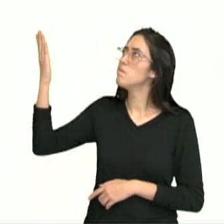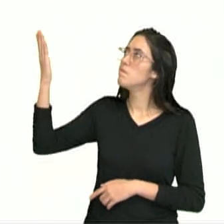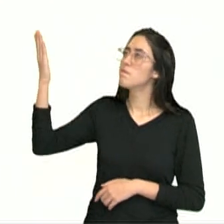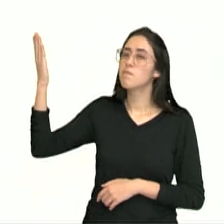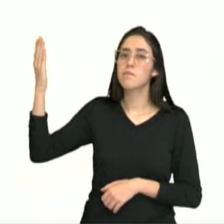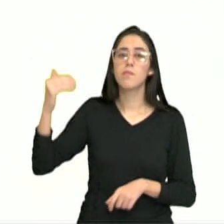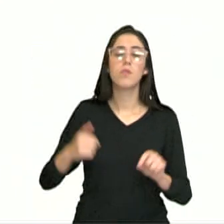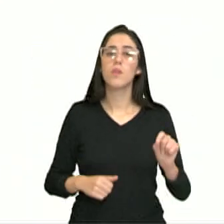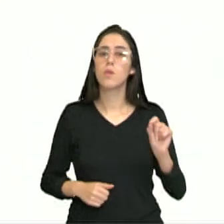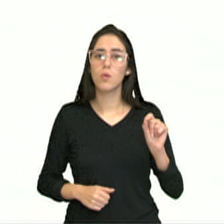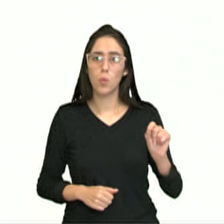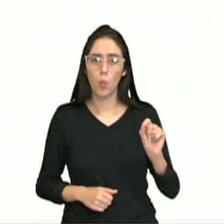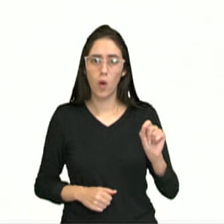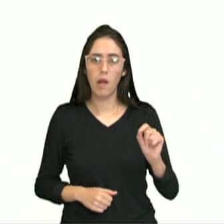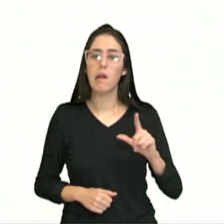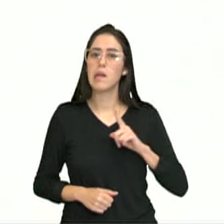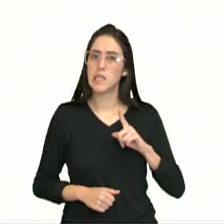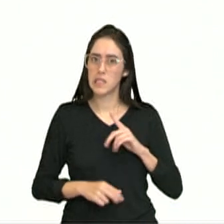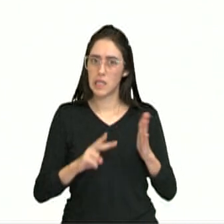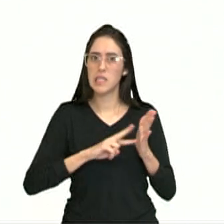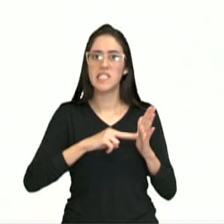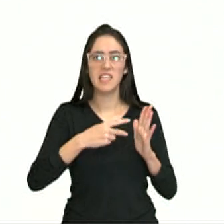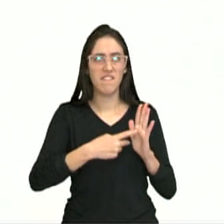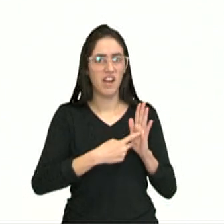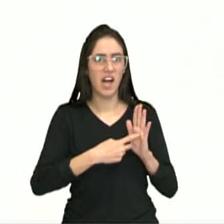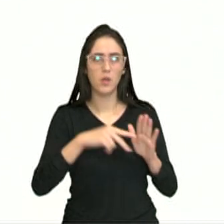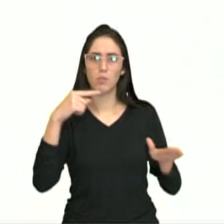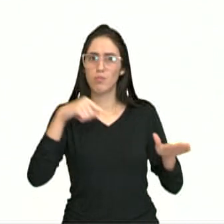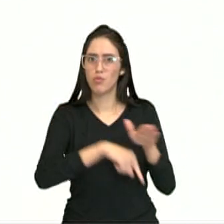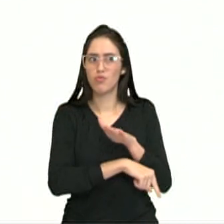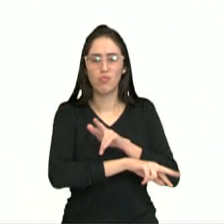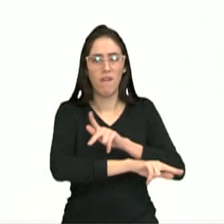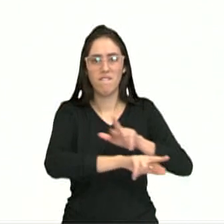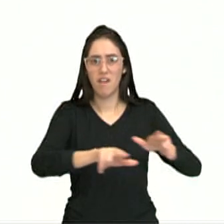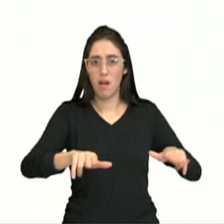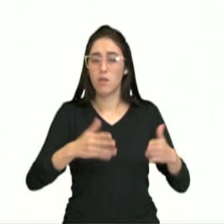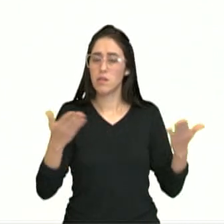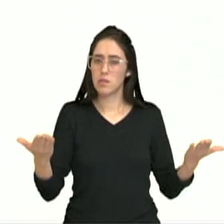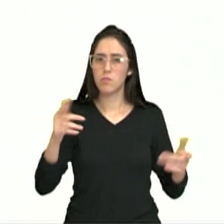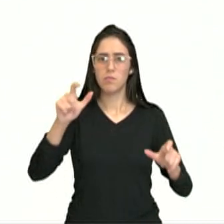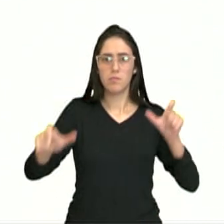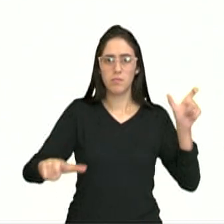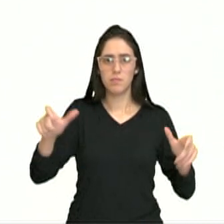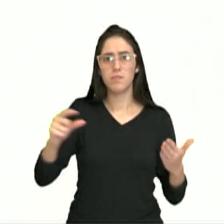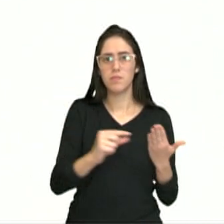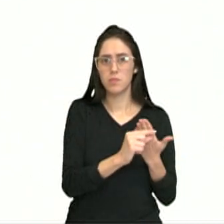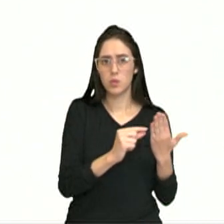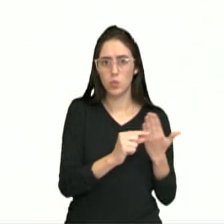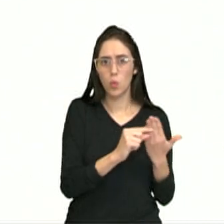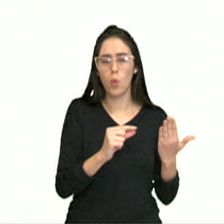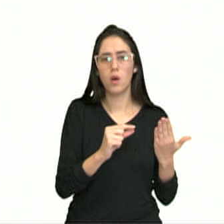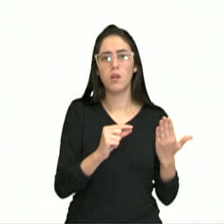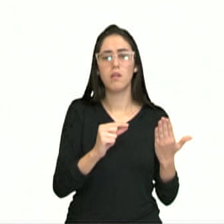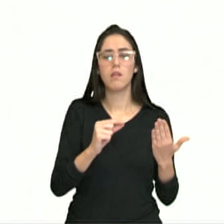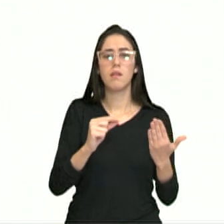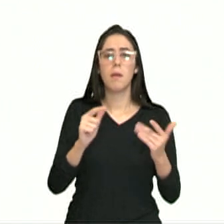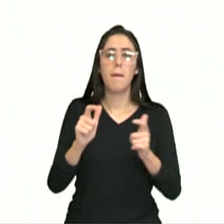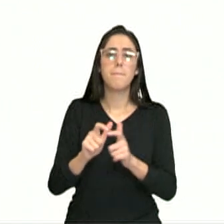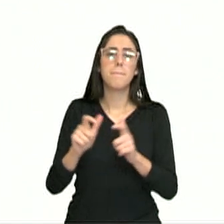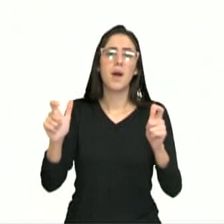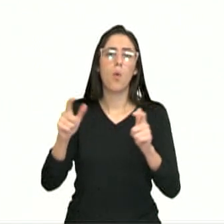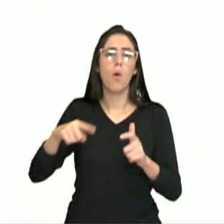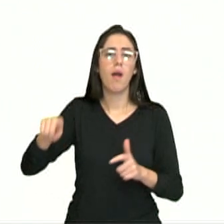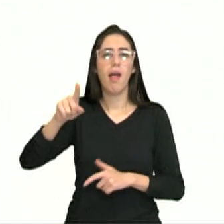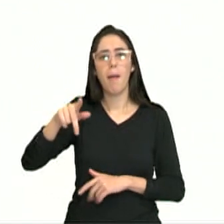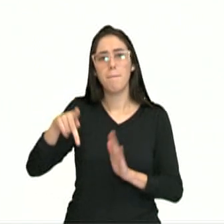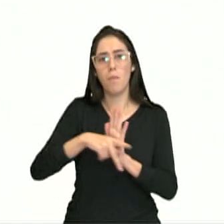alienação, ela tem muitos significados. Então, os autores que trabalhavam com o conceito de alienação, vários deles são alemães. Então,